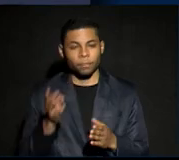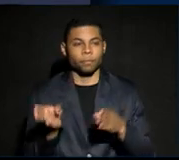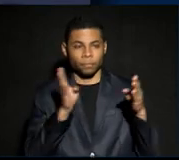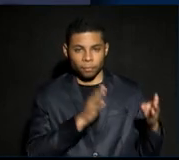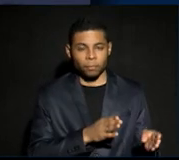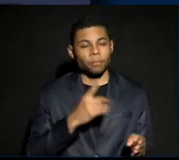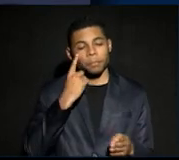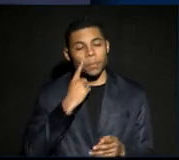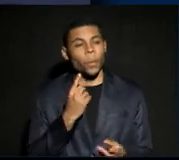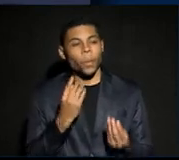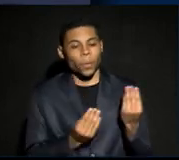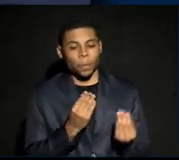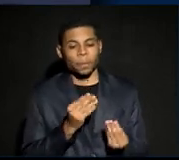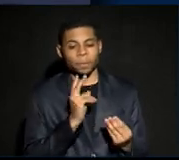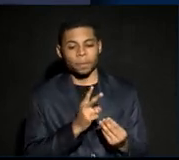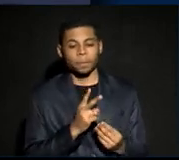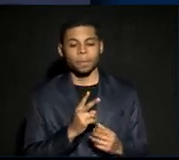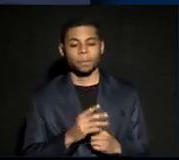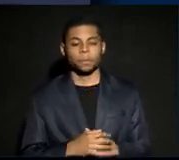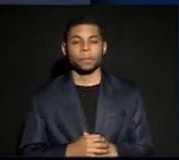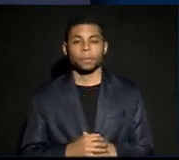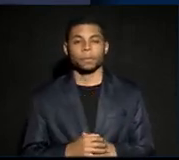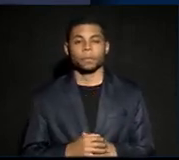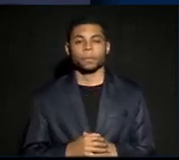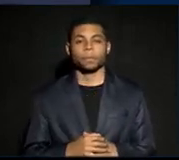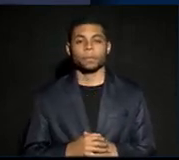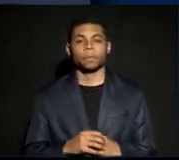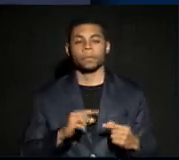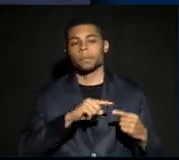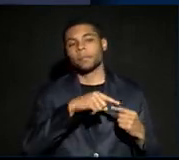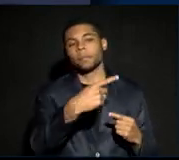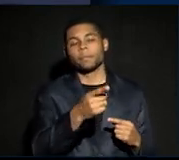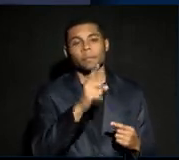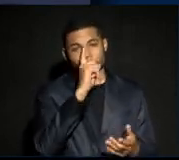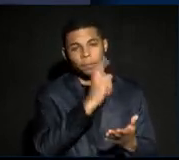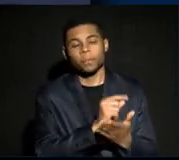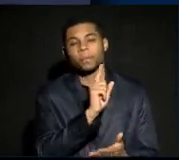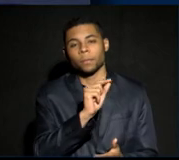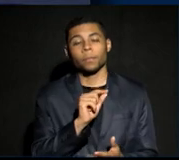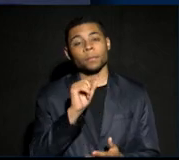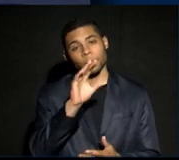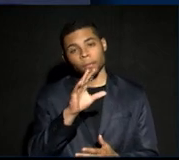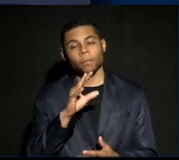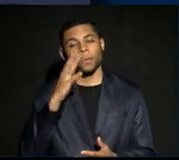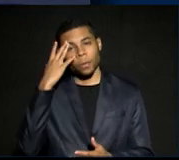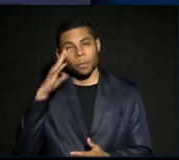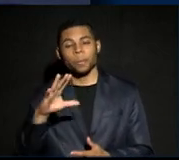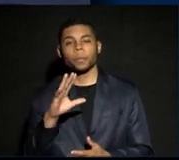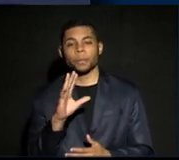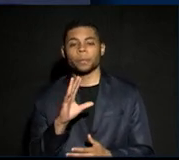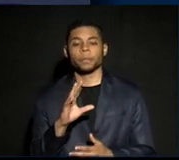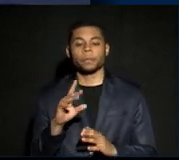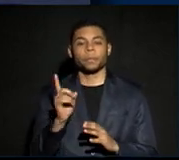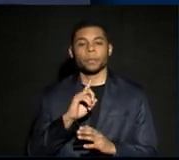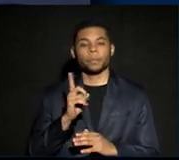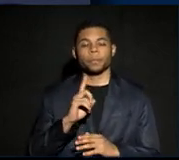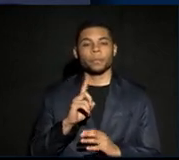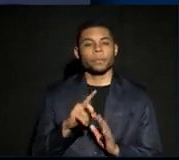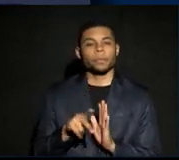a cogitar de como é que vai ser o próximo movimento, e normalmente não é de